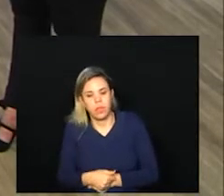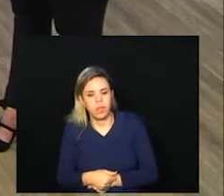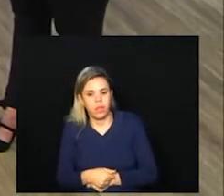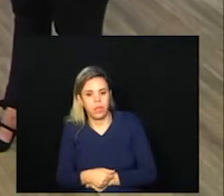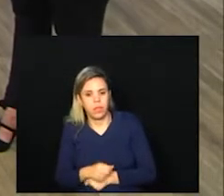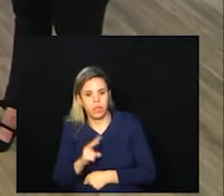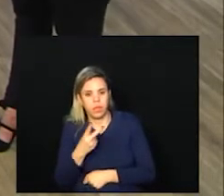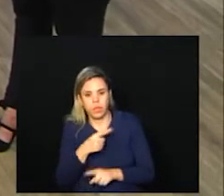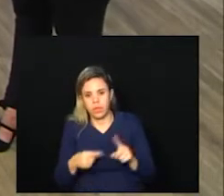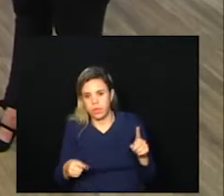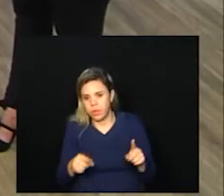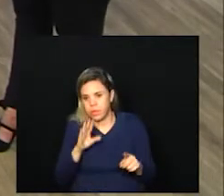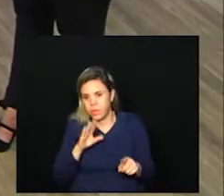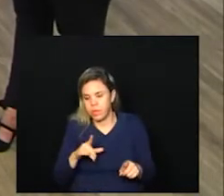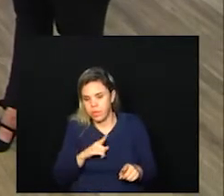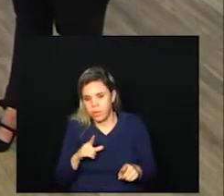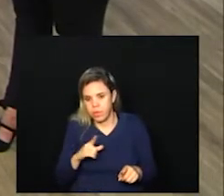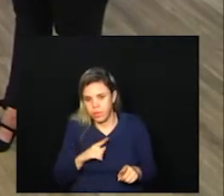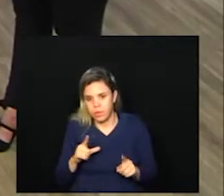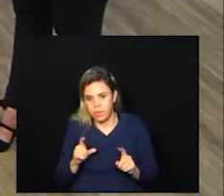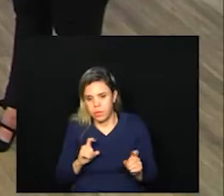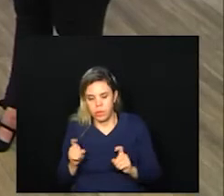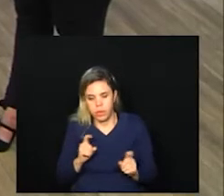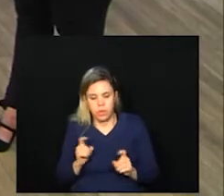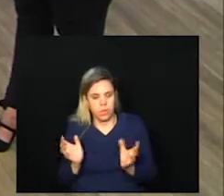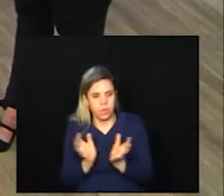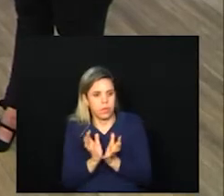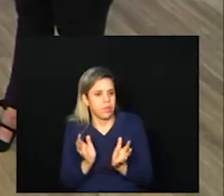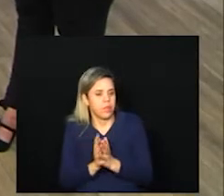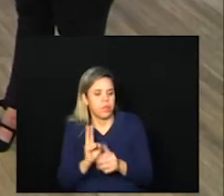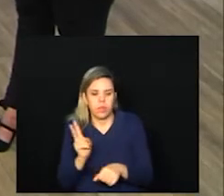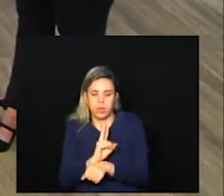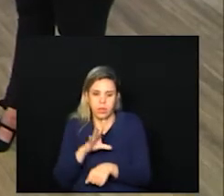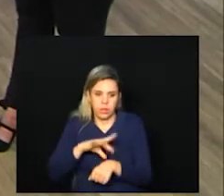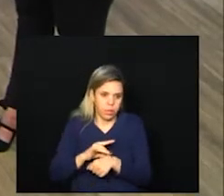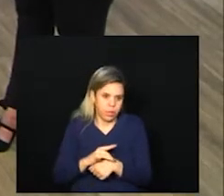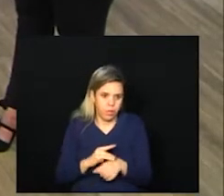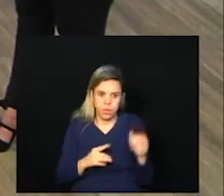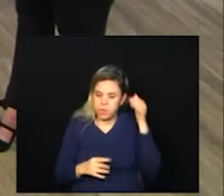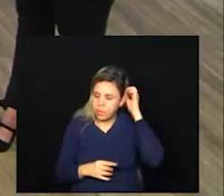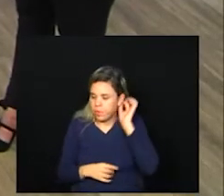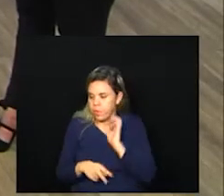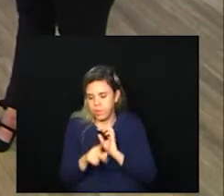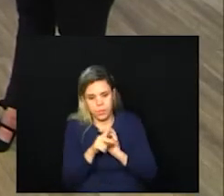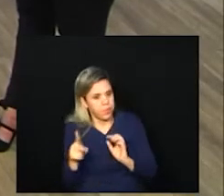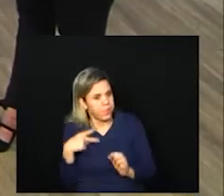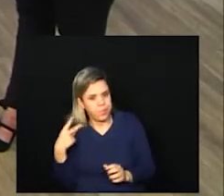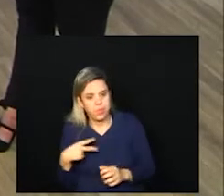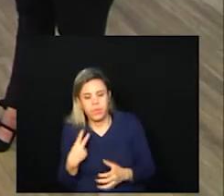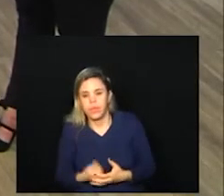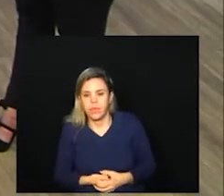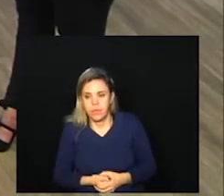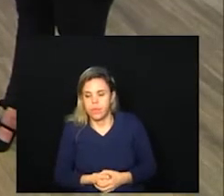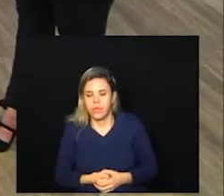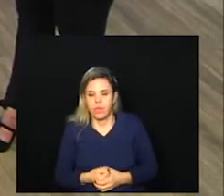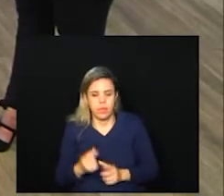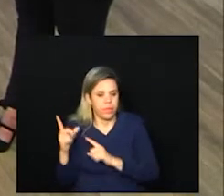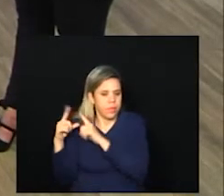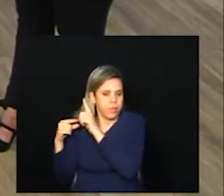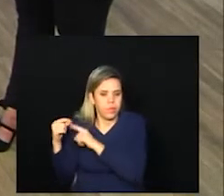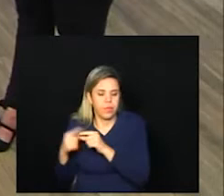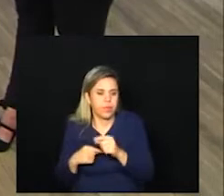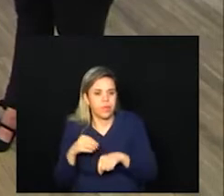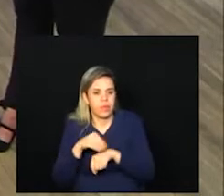às 2h30, nós temos aí a reunião da Comissão de Segurança Pública, que é presidida pelo vereador Major Jaime,